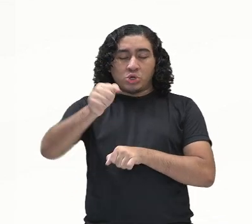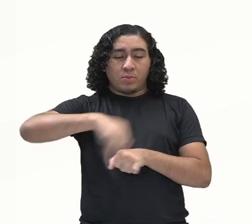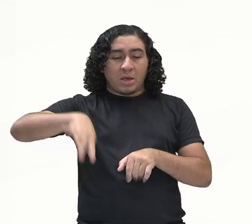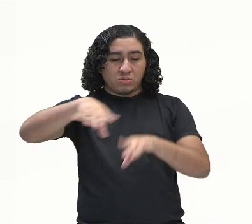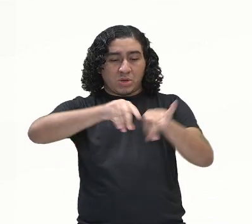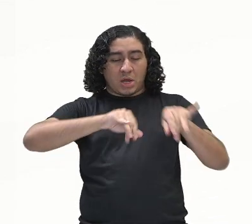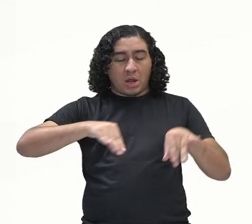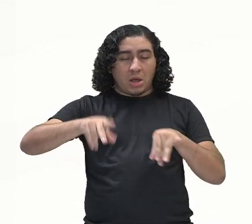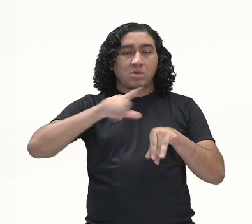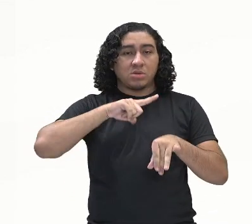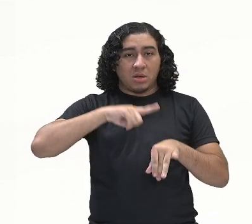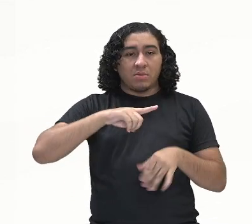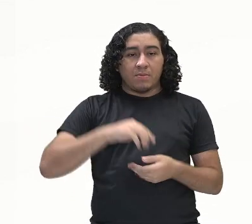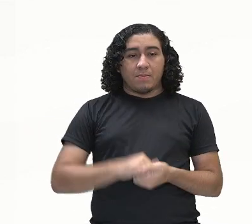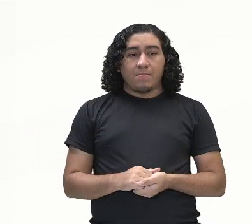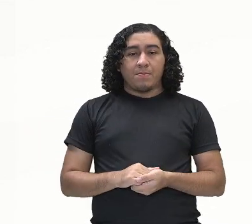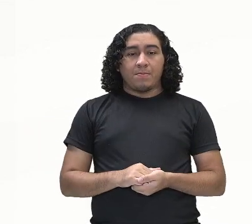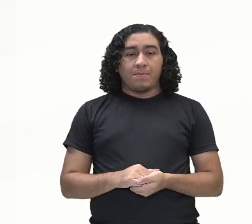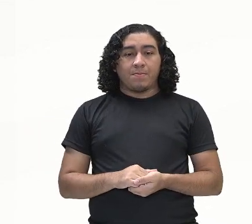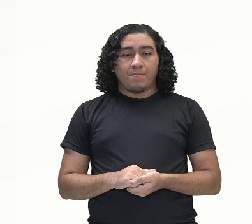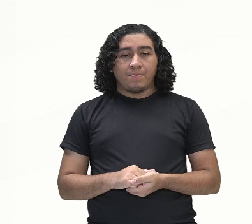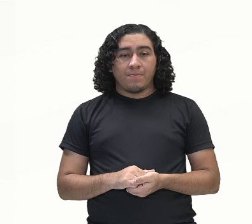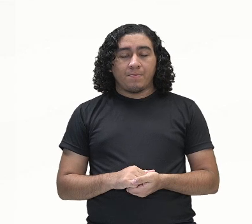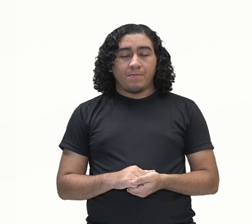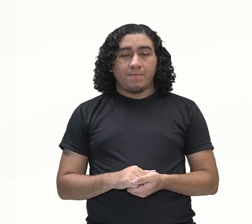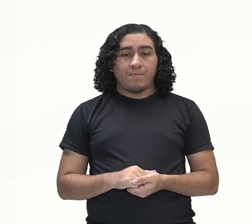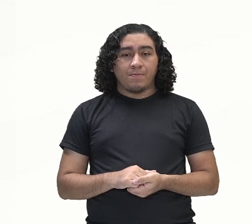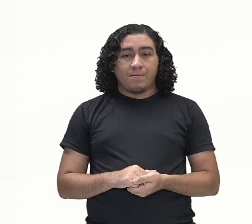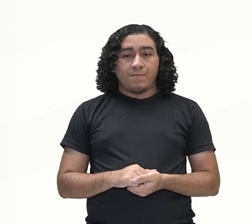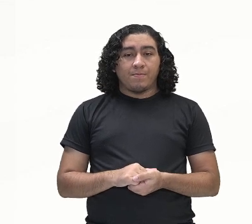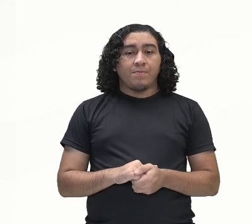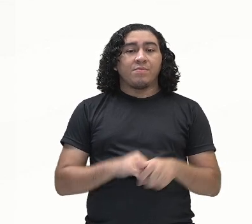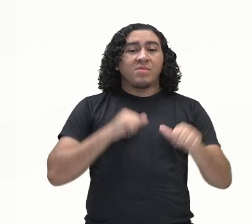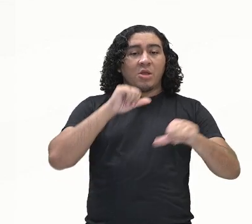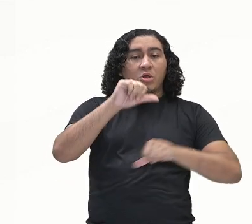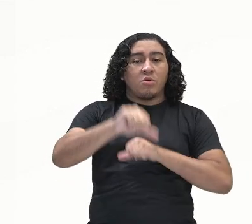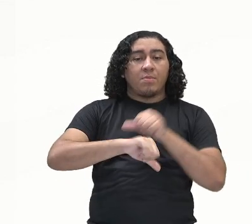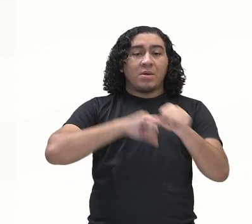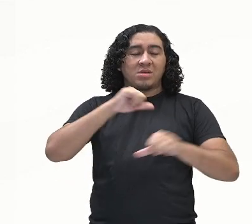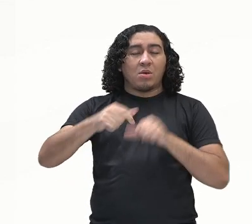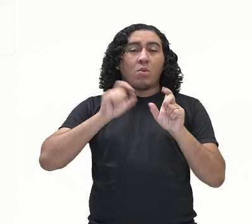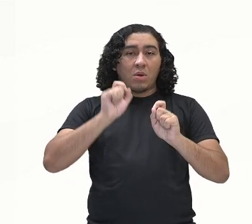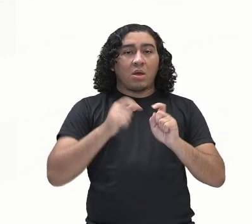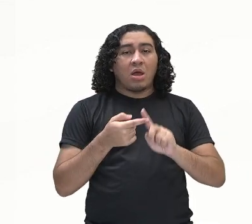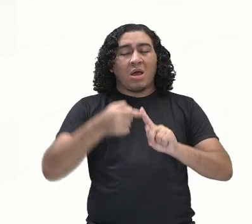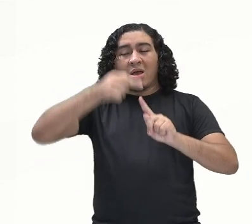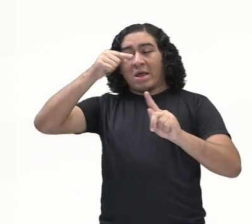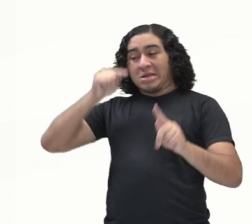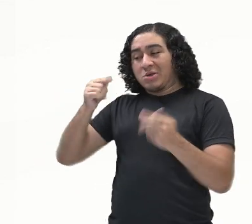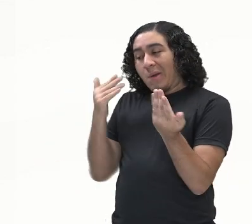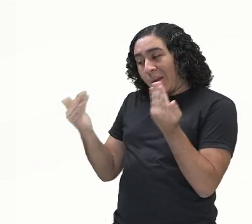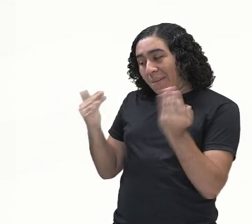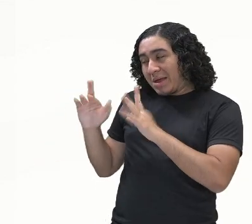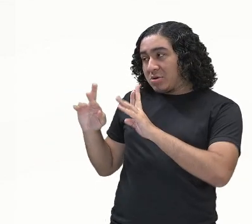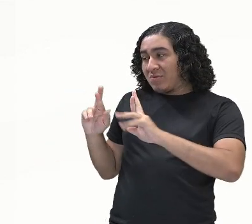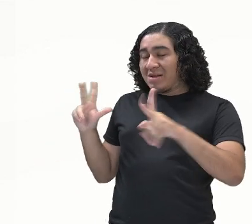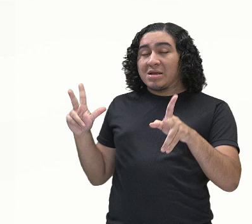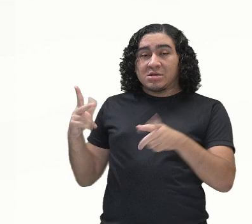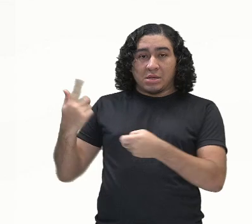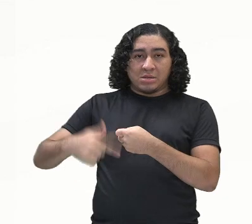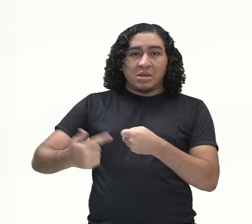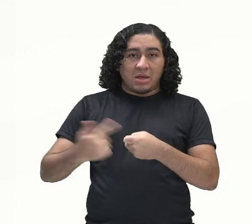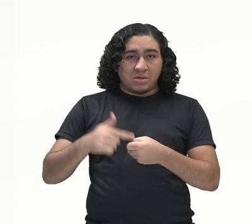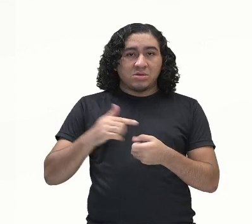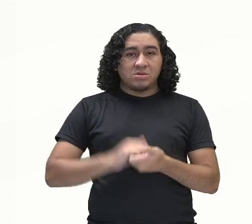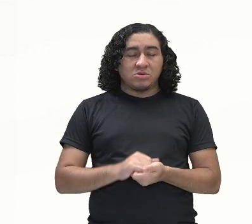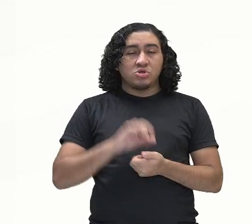da região, alterando aí, rompendo com o antigo, da existência de cidades aí